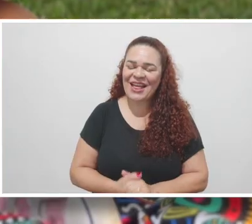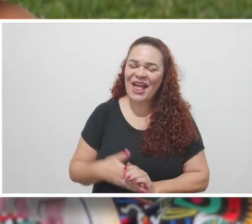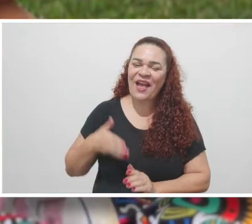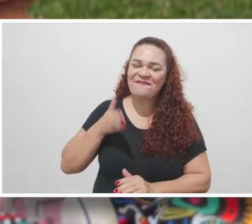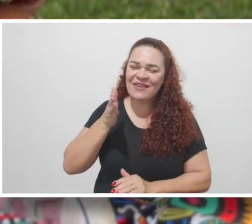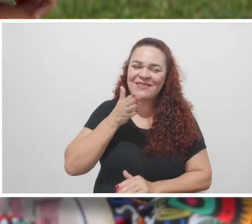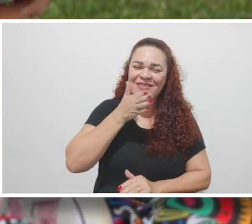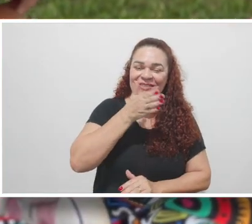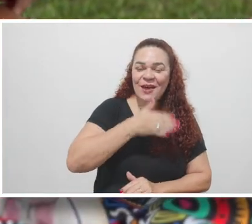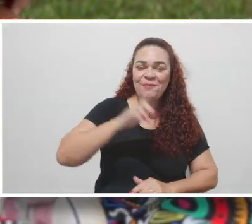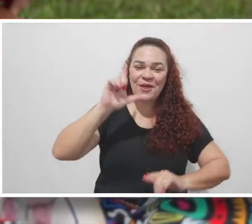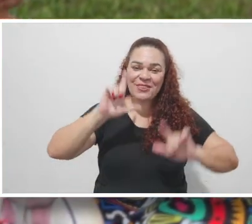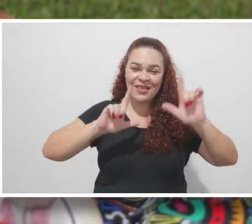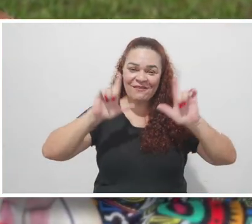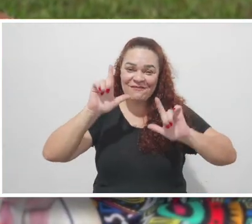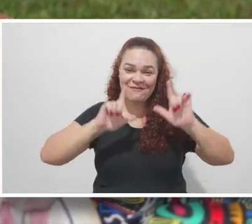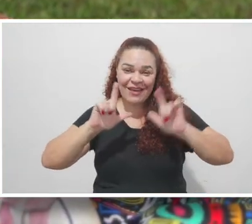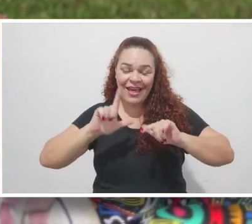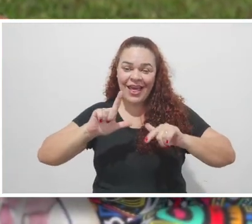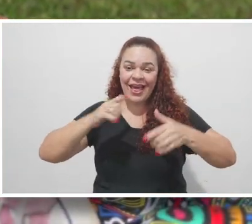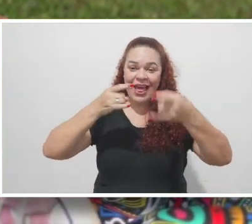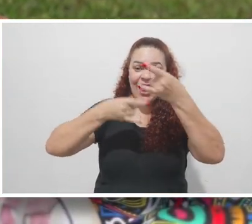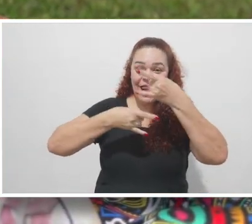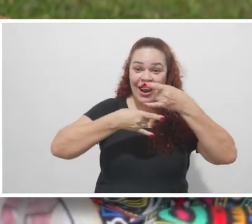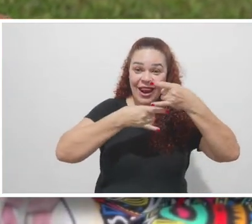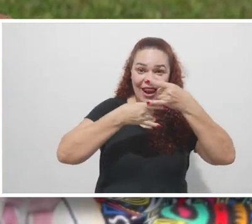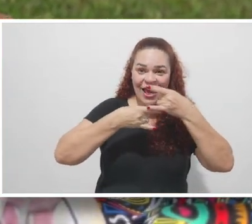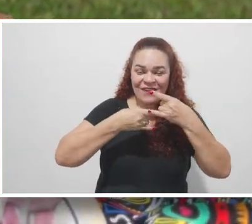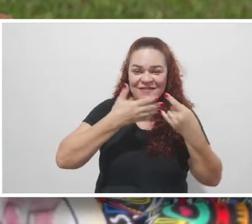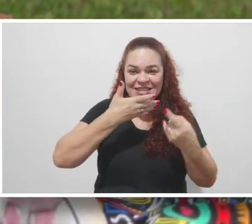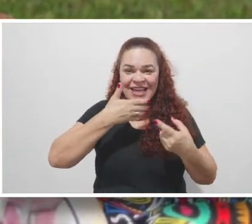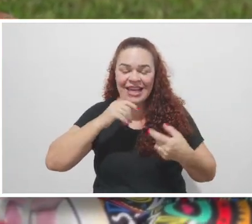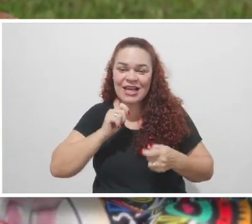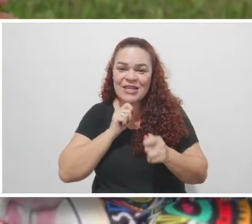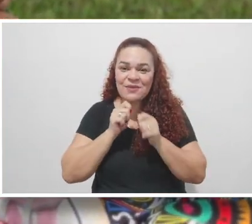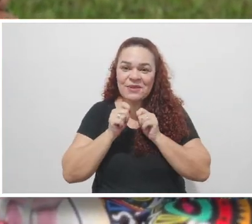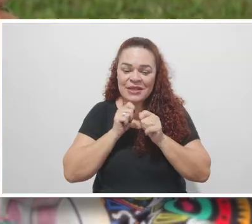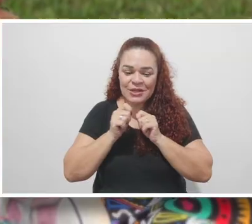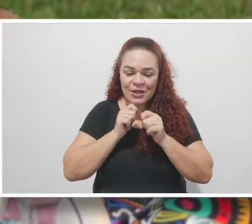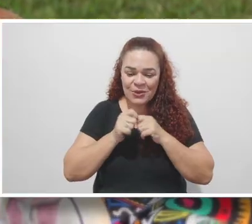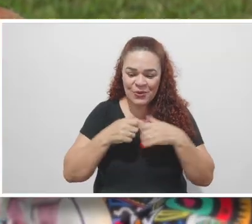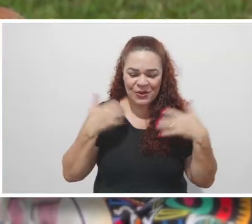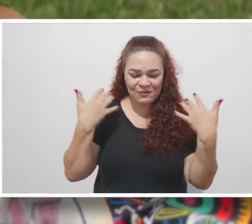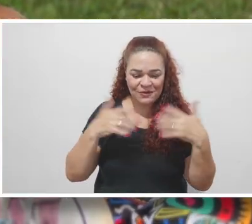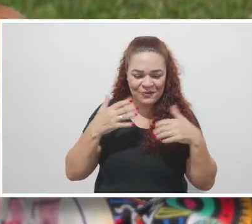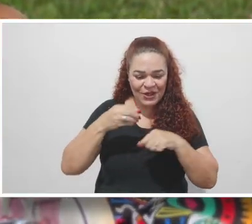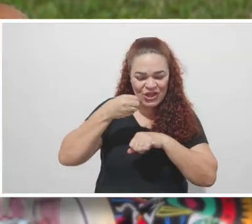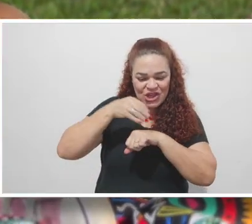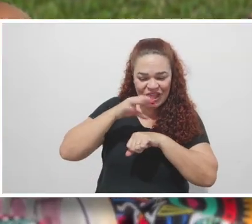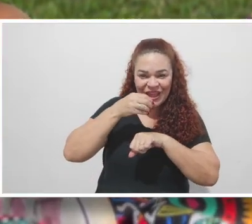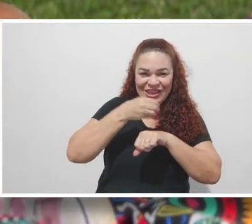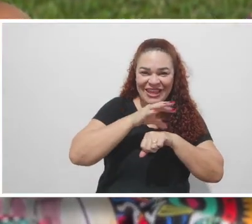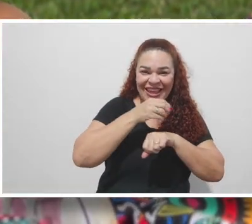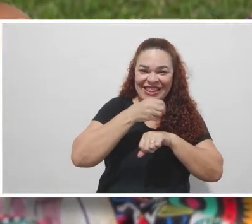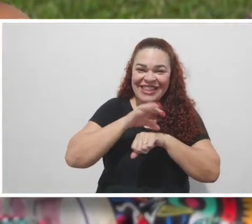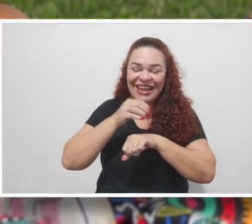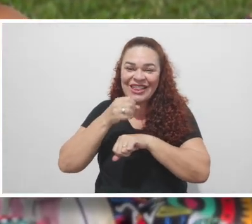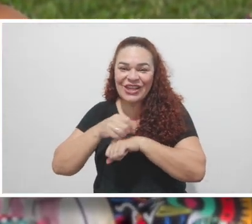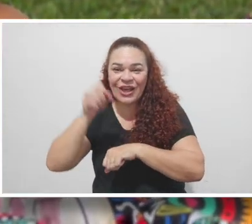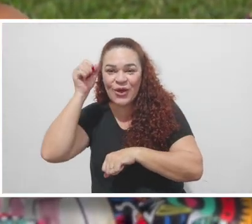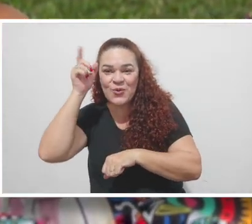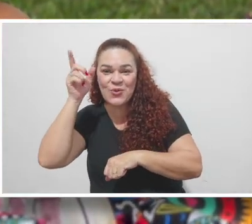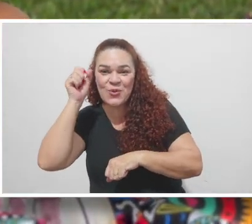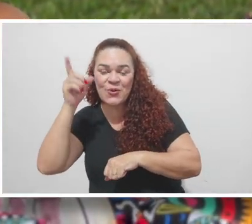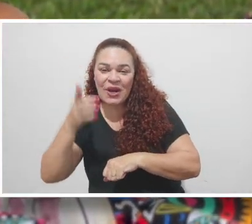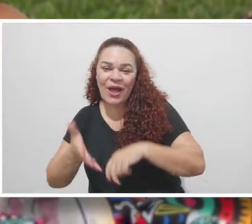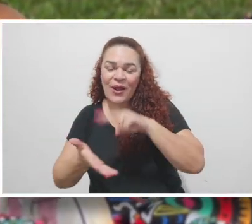Nós fomos para a TV, nós fizemos lives, crianças viraram apresentadoras, demos muitas dicas culturais,